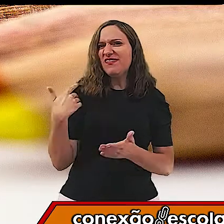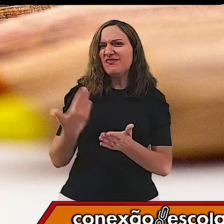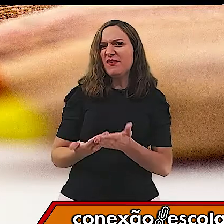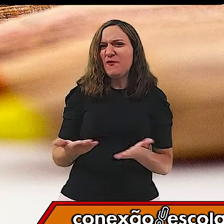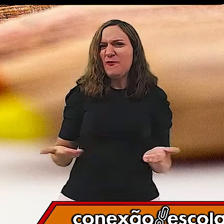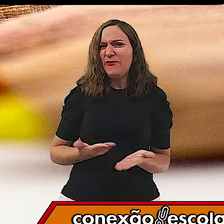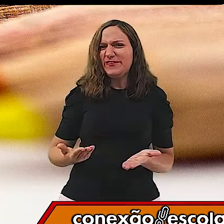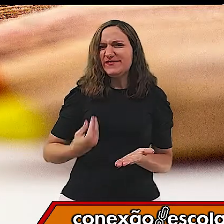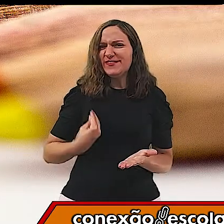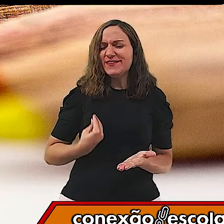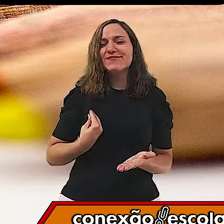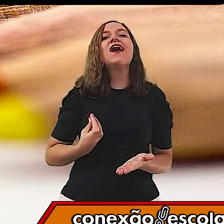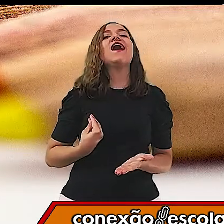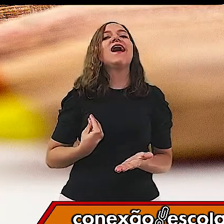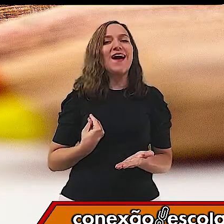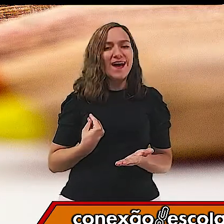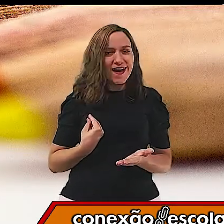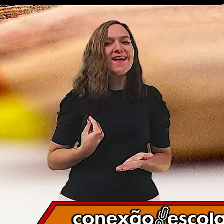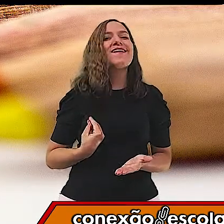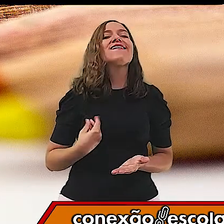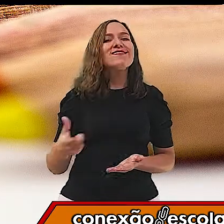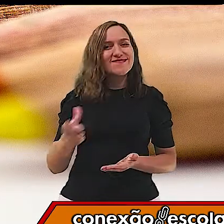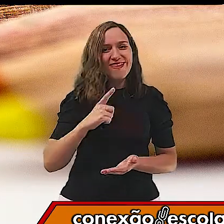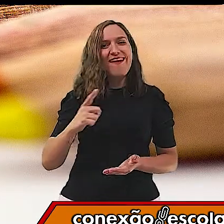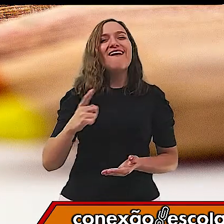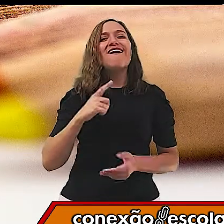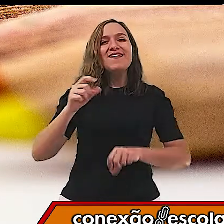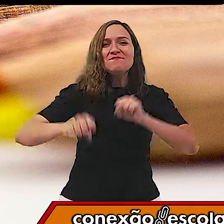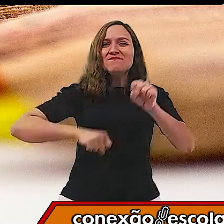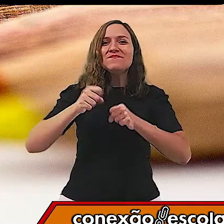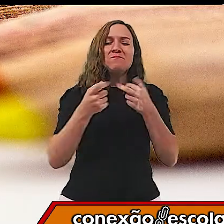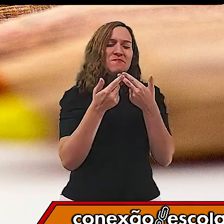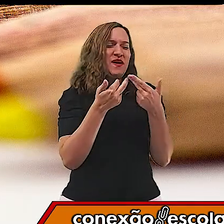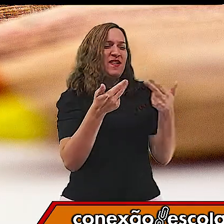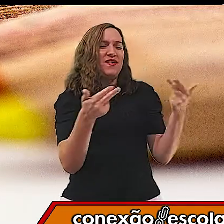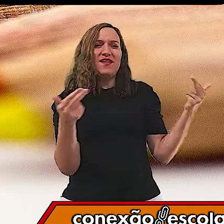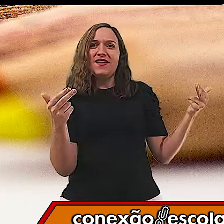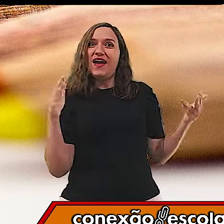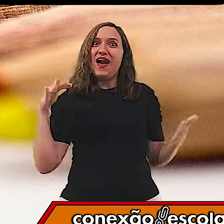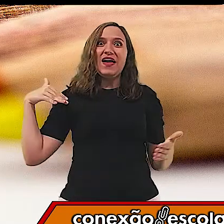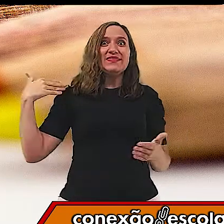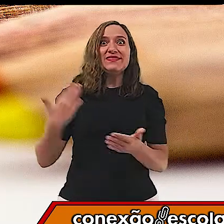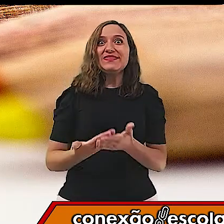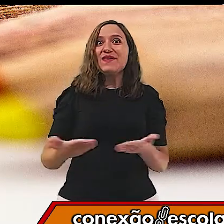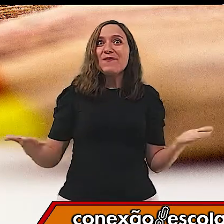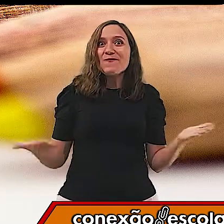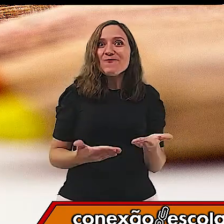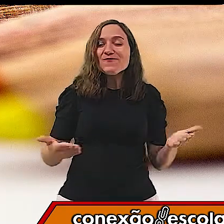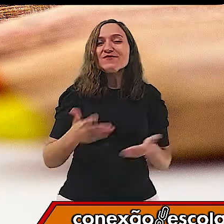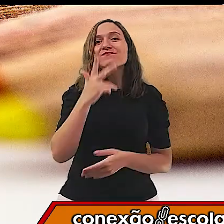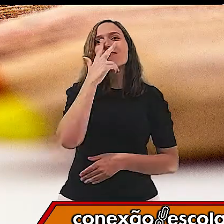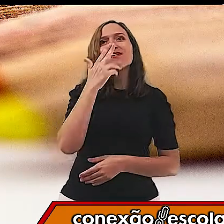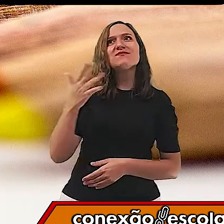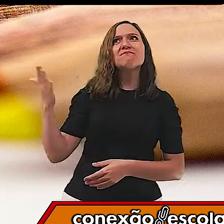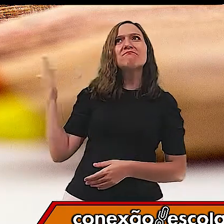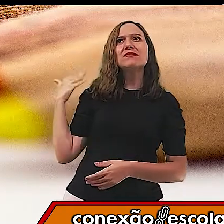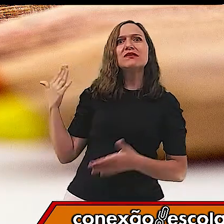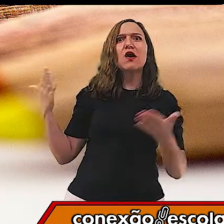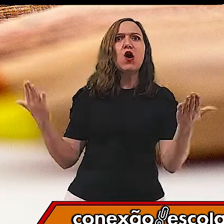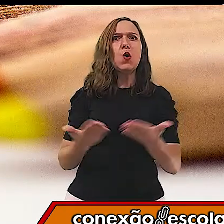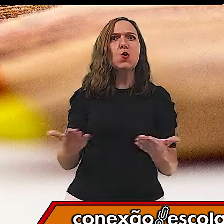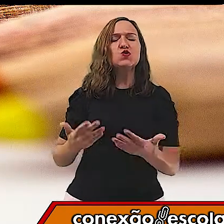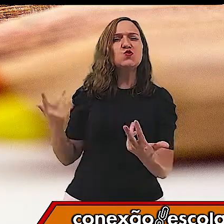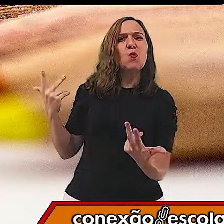ainda? Gente, eu tô boba. Então, tudo é passado e presente. As